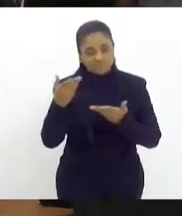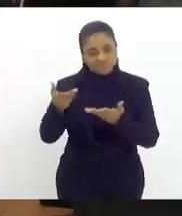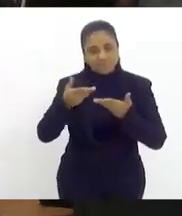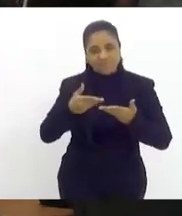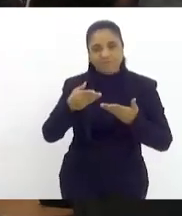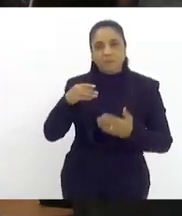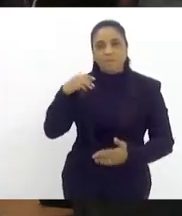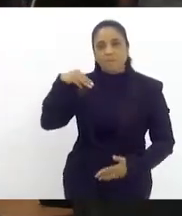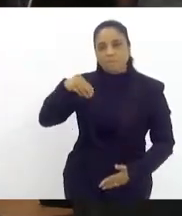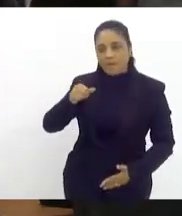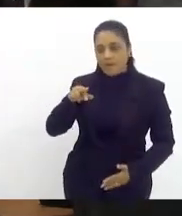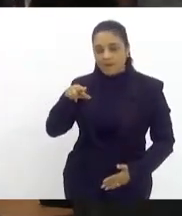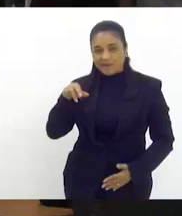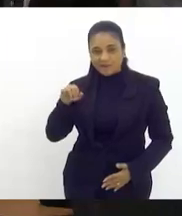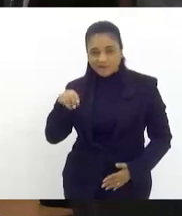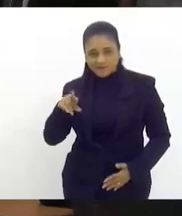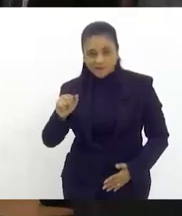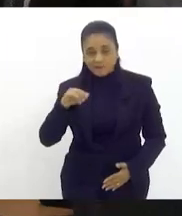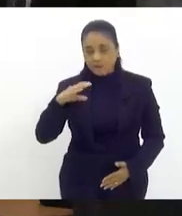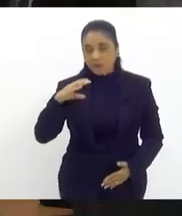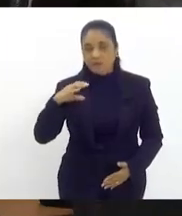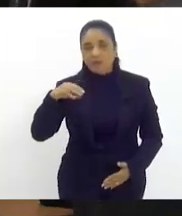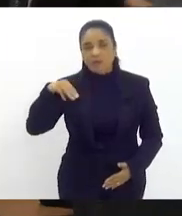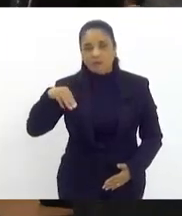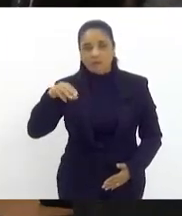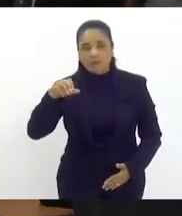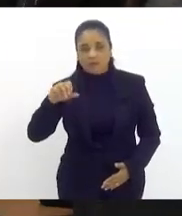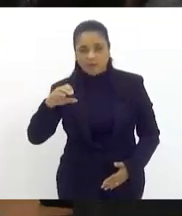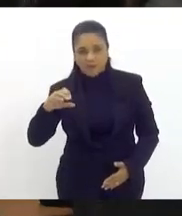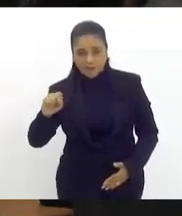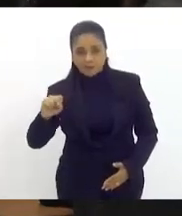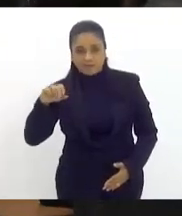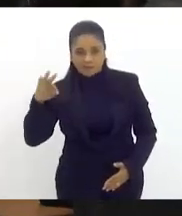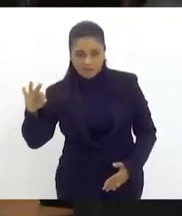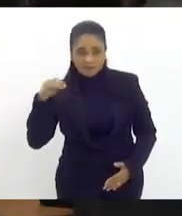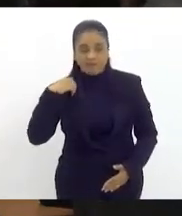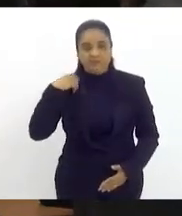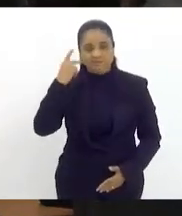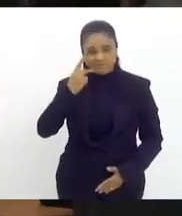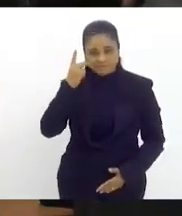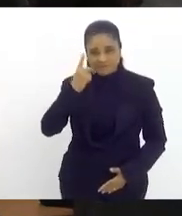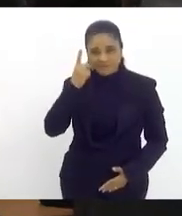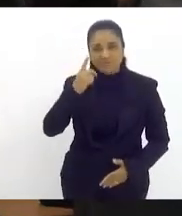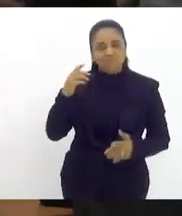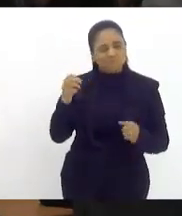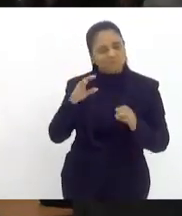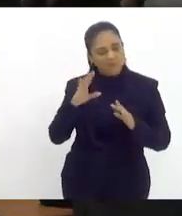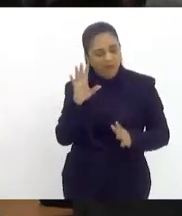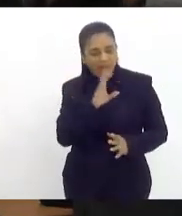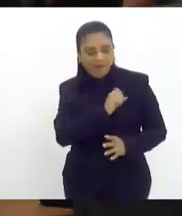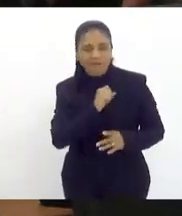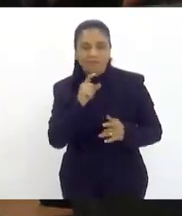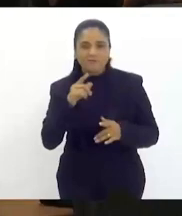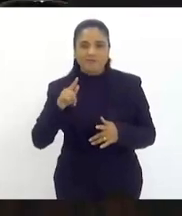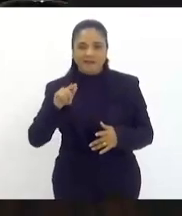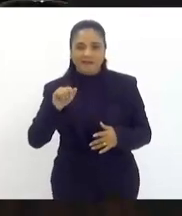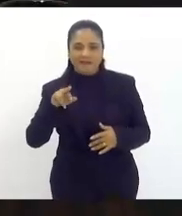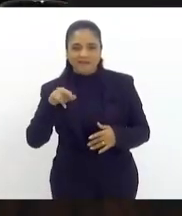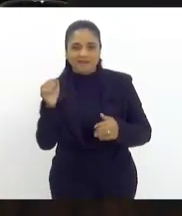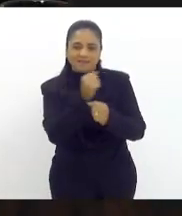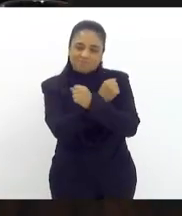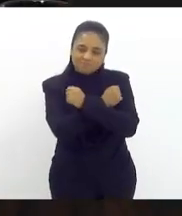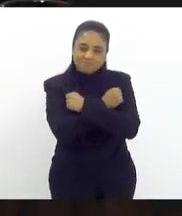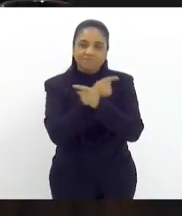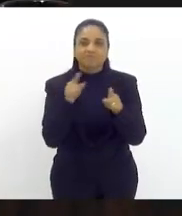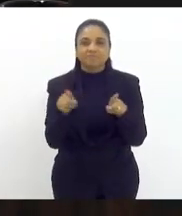MST sejam muito bem vindos amem sempre os garis abraçam os garis e muito obrigada deputada Renata